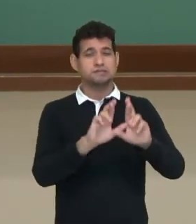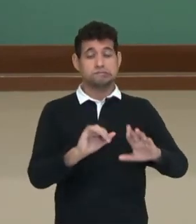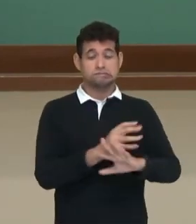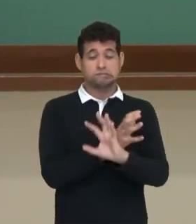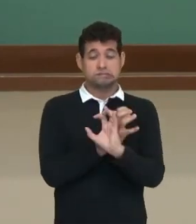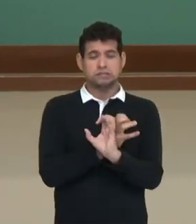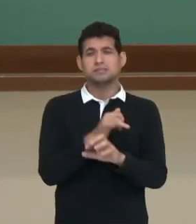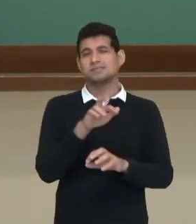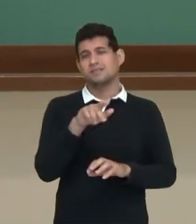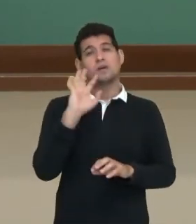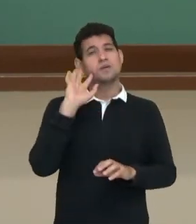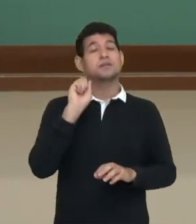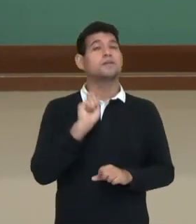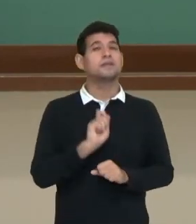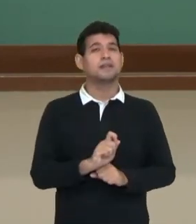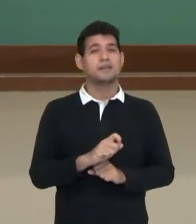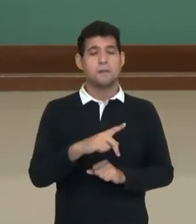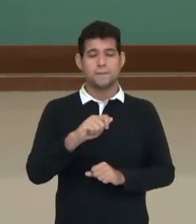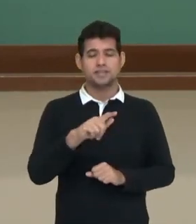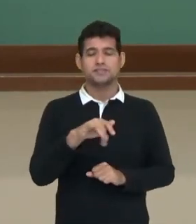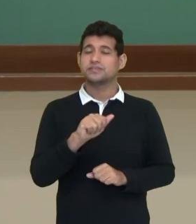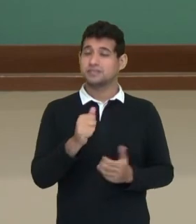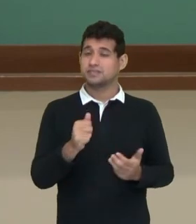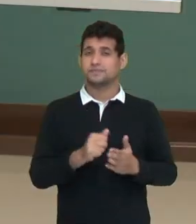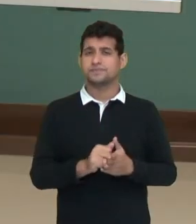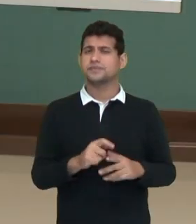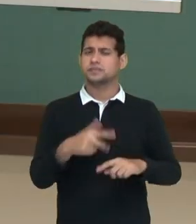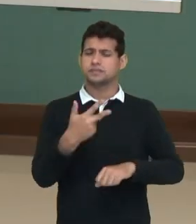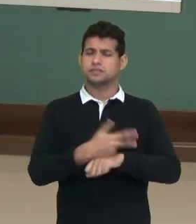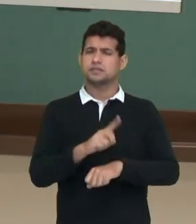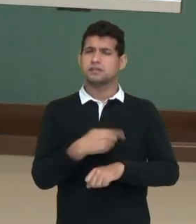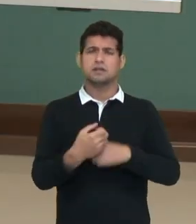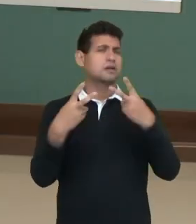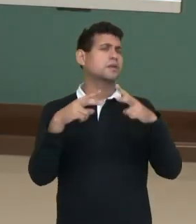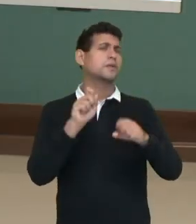desértica, como é o território da Palestina. Então,